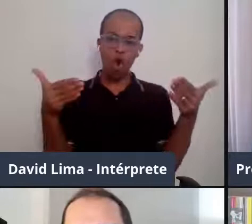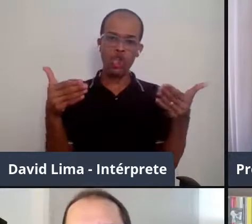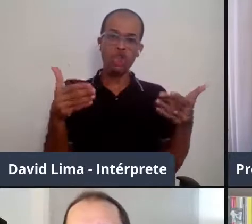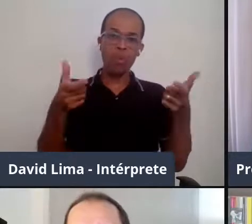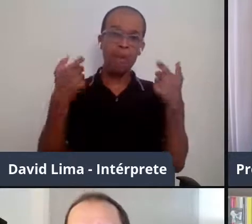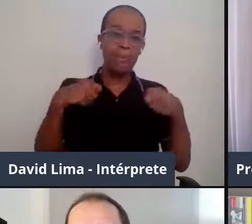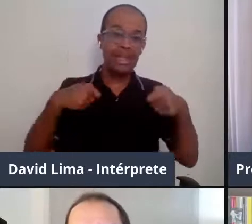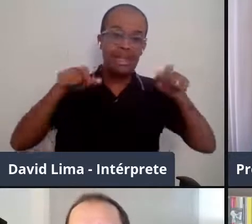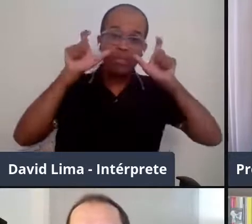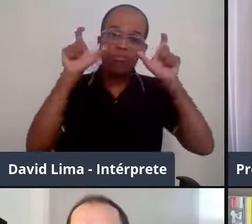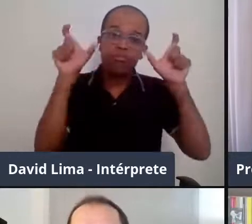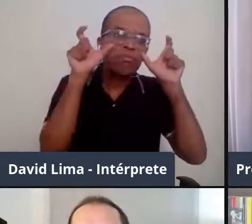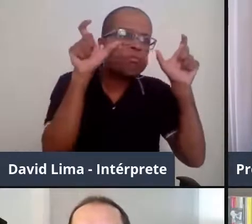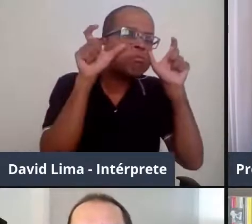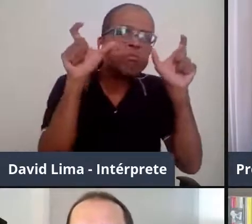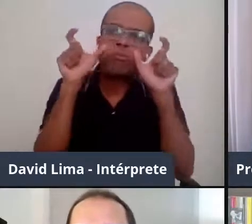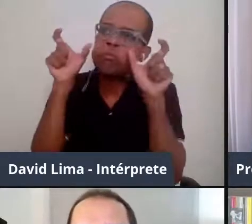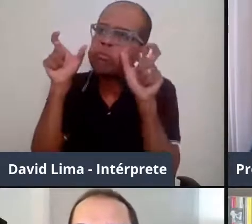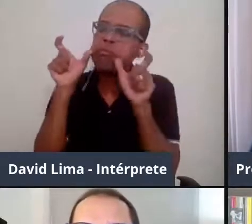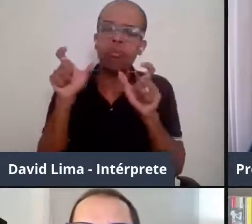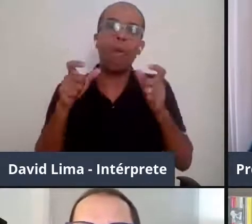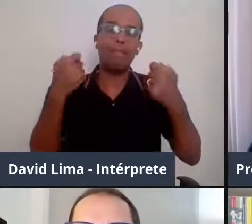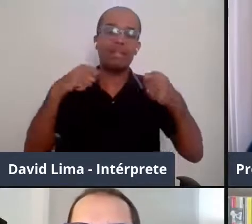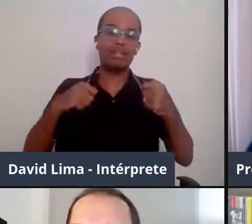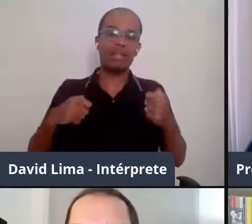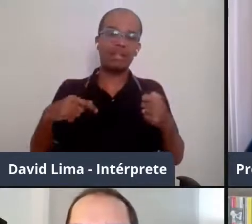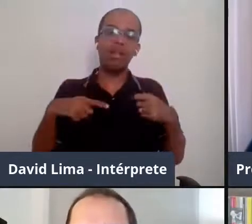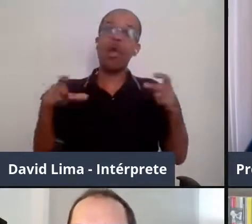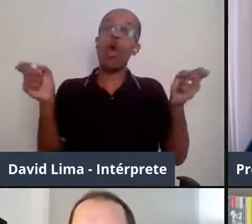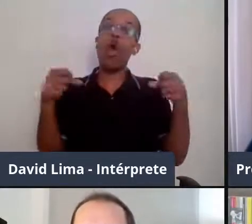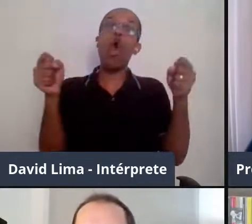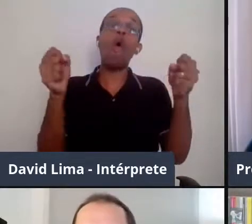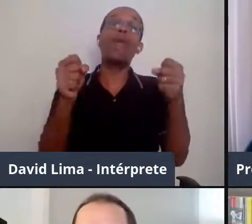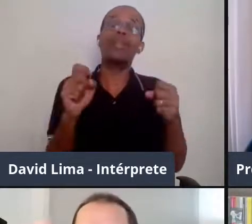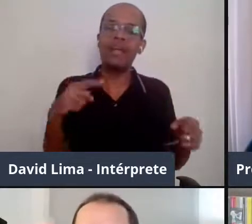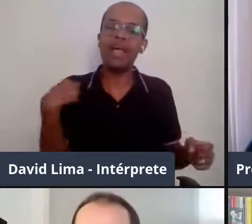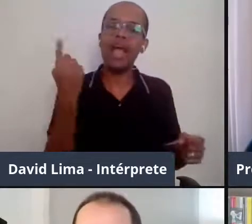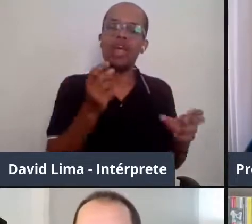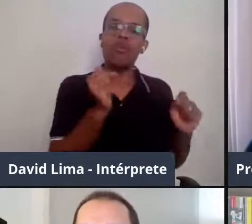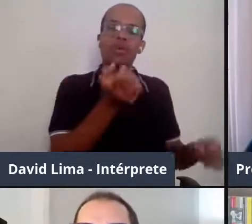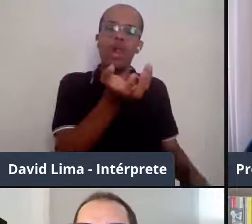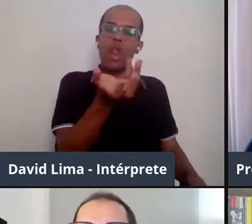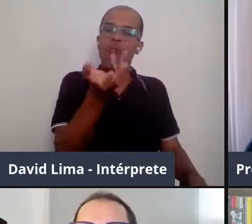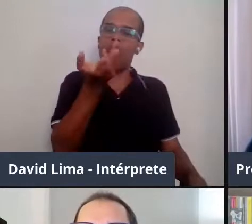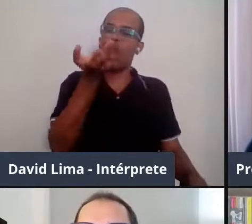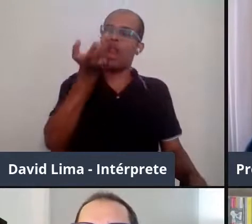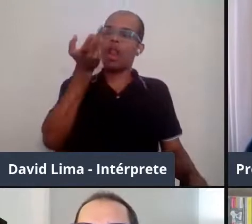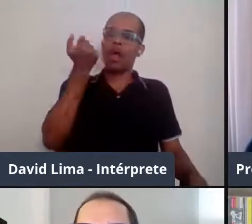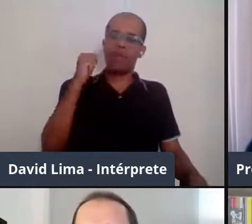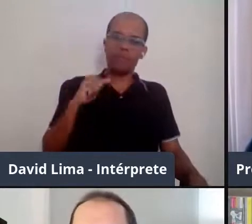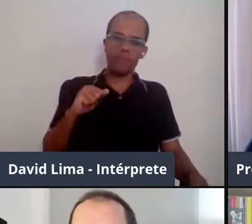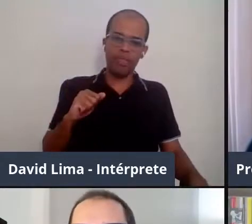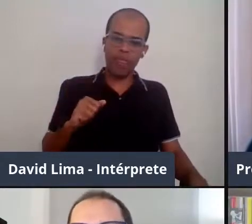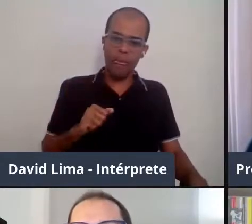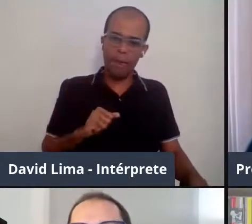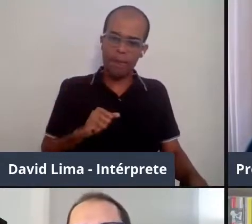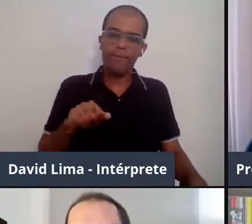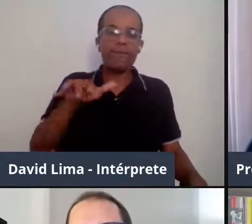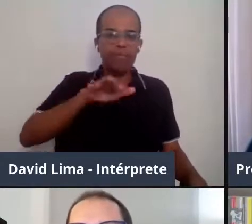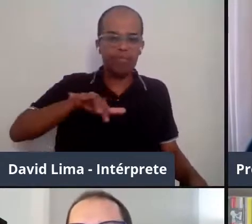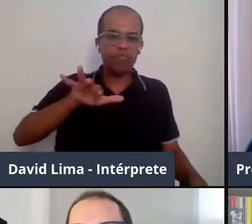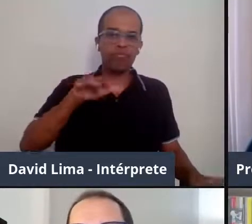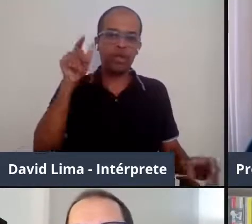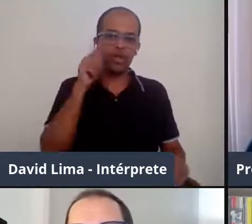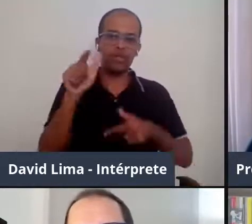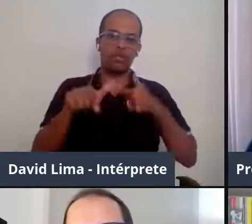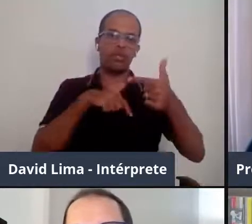ganancioso, a gente tem que ver onde que tem competências que a gente pode atrair e convencer para trabalhar,